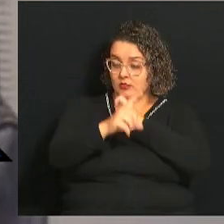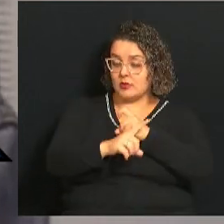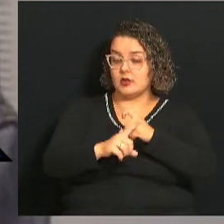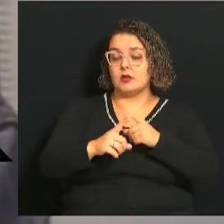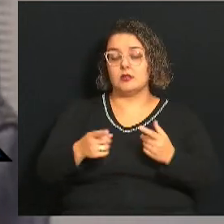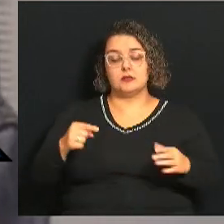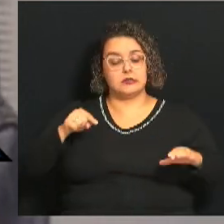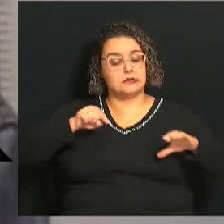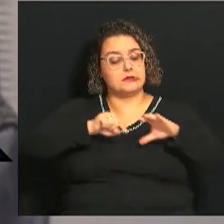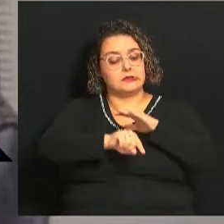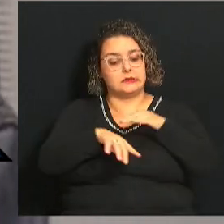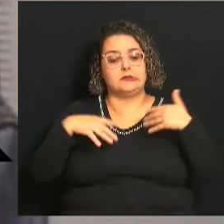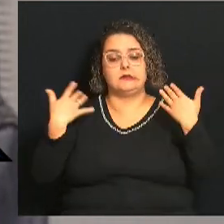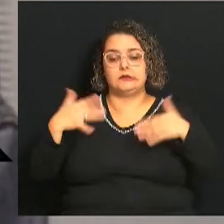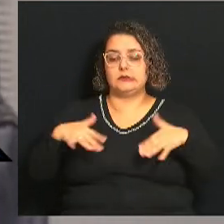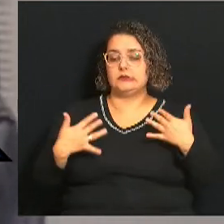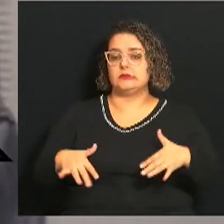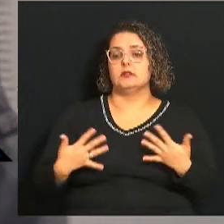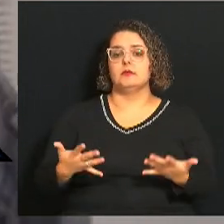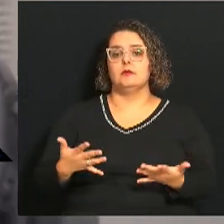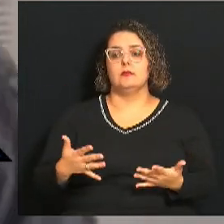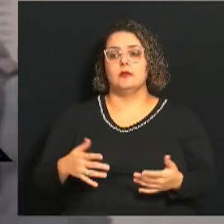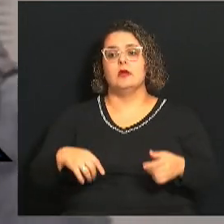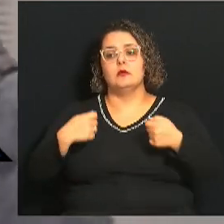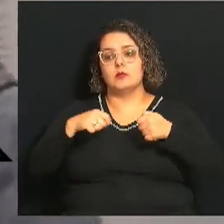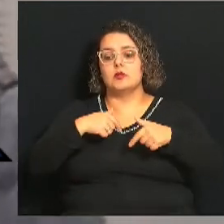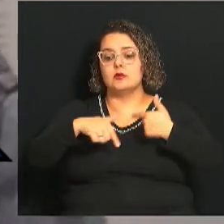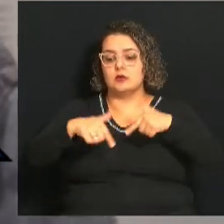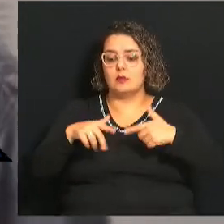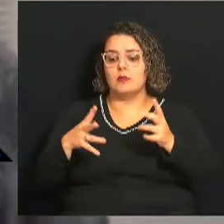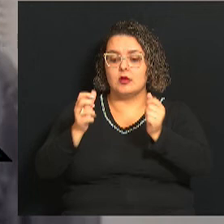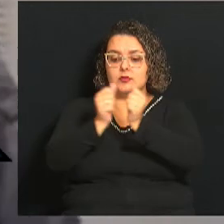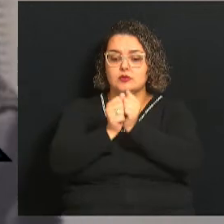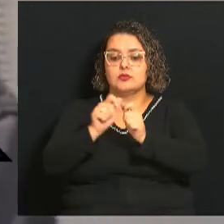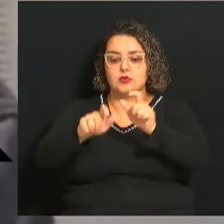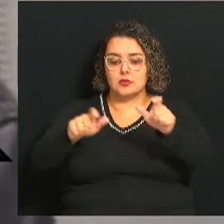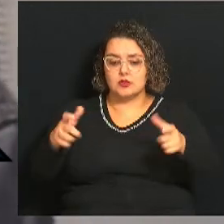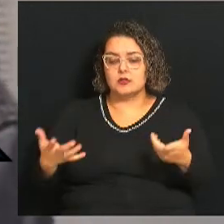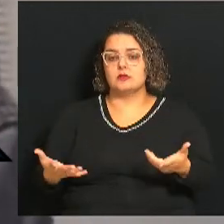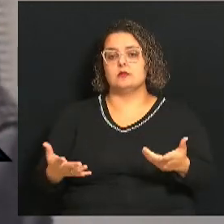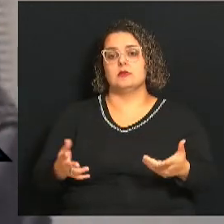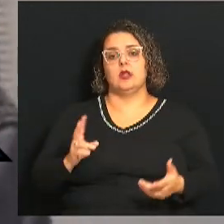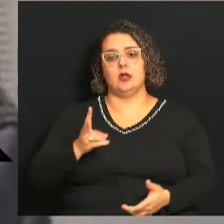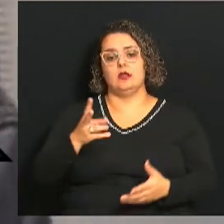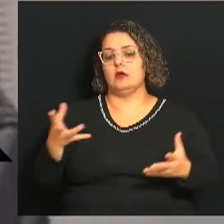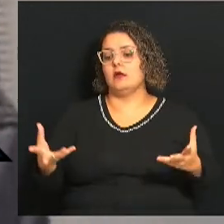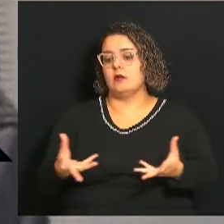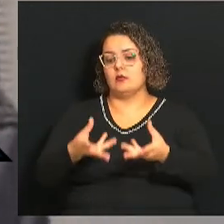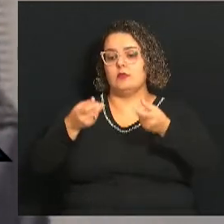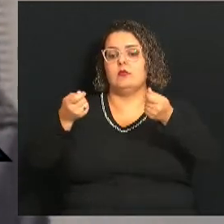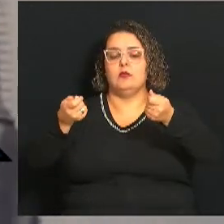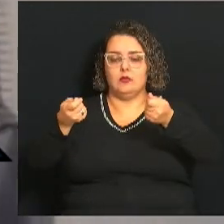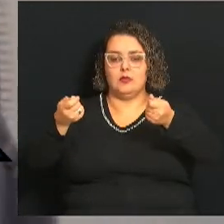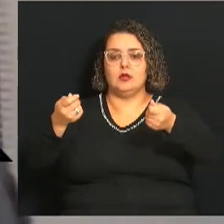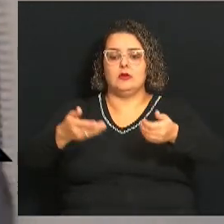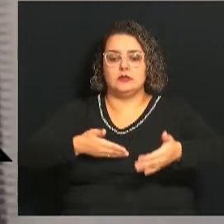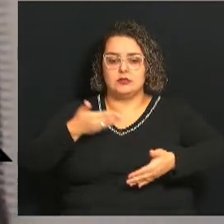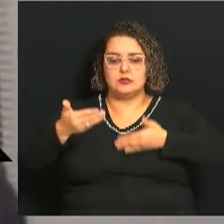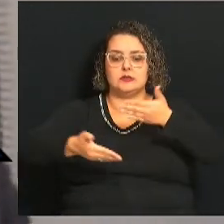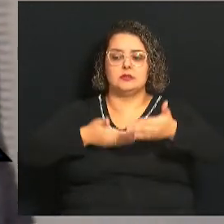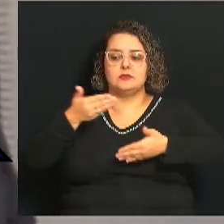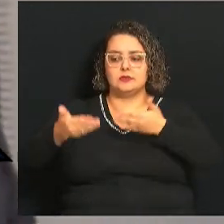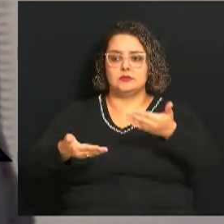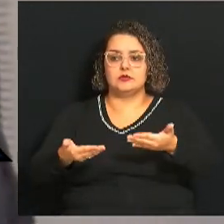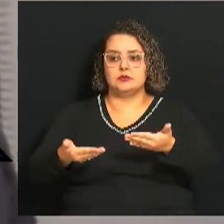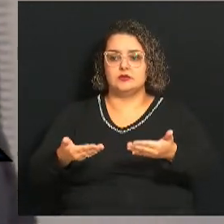difícil, e tem que ser um trabalho conjunto com a população aí para sempre aprimorando esses serviços, né? Eu vou